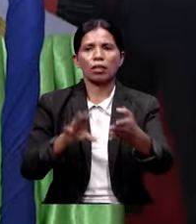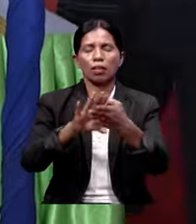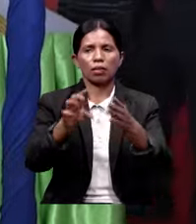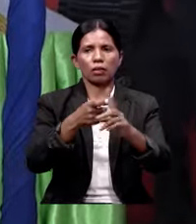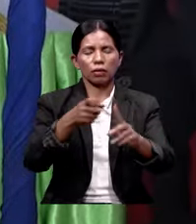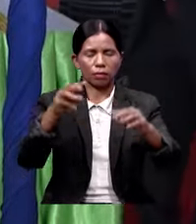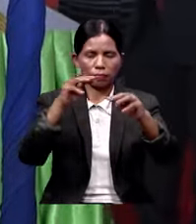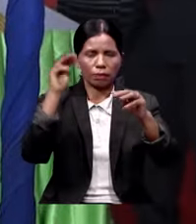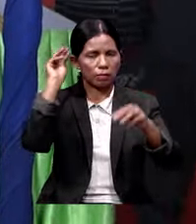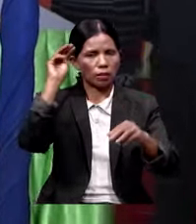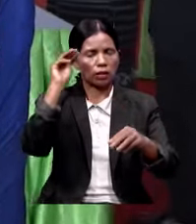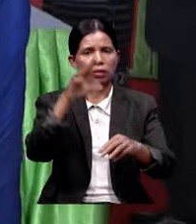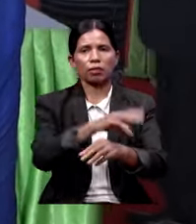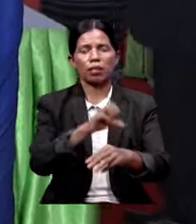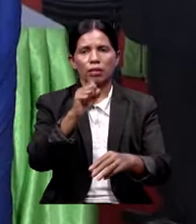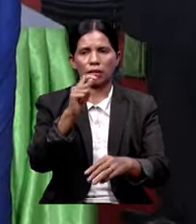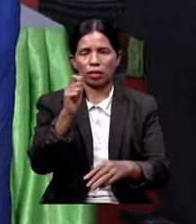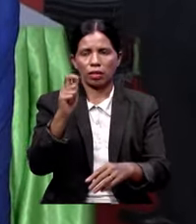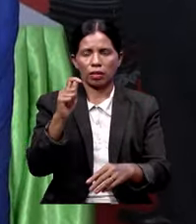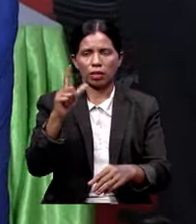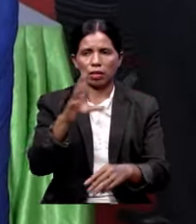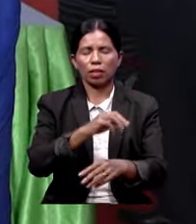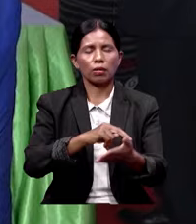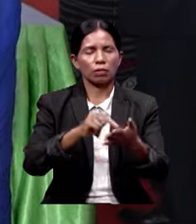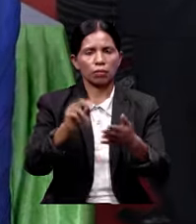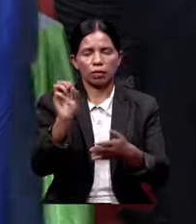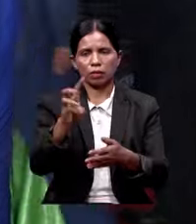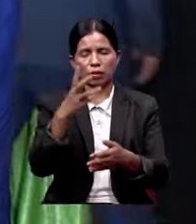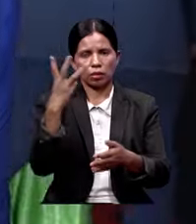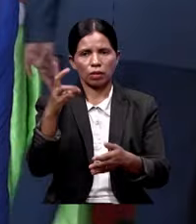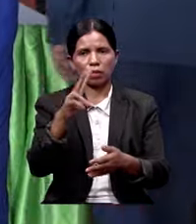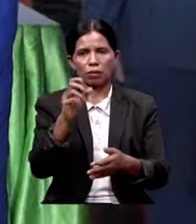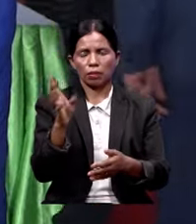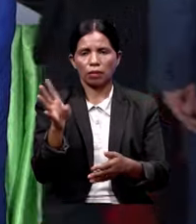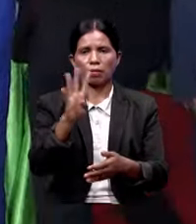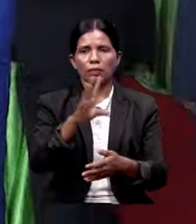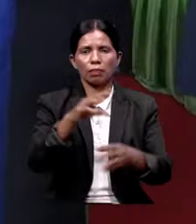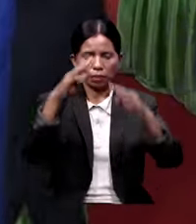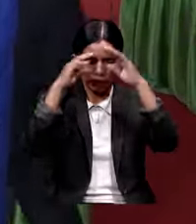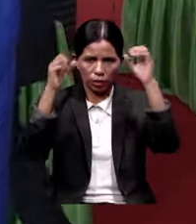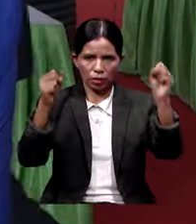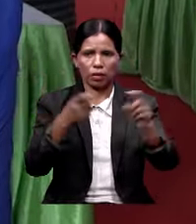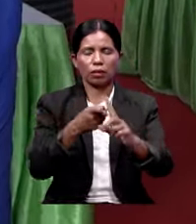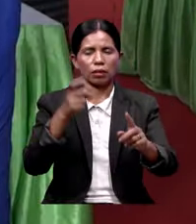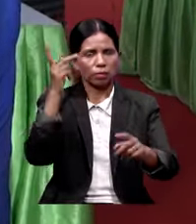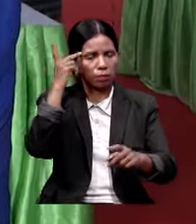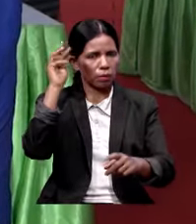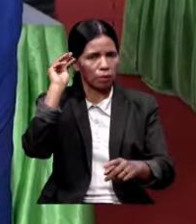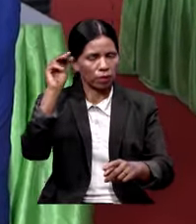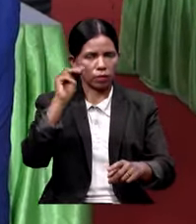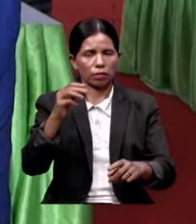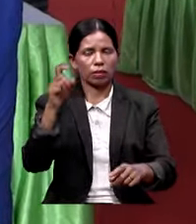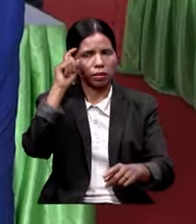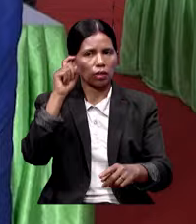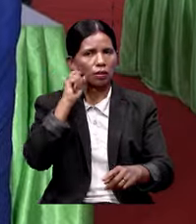ministro administração estatal, número Sanu Resinen ba Raring Roronu Resinghat, presidente autoridade municipal Sira, nomeado si primeiro-ministro Kairala Senana